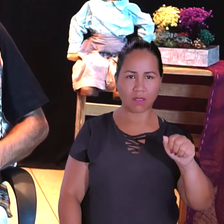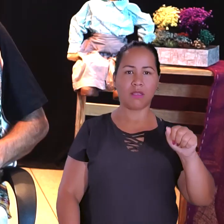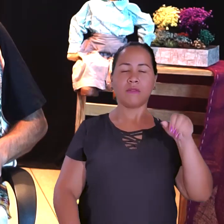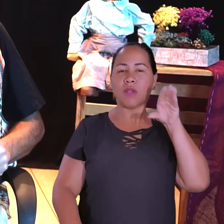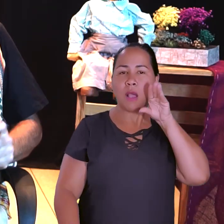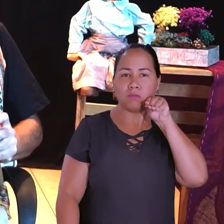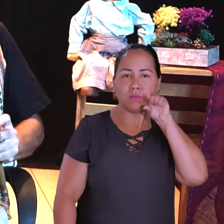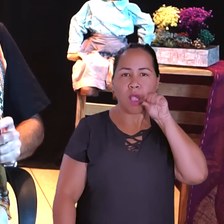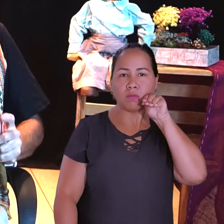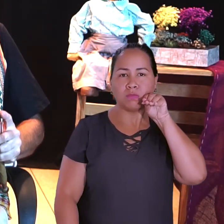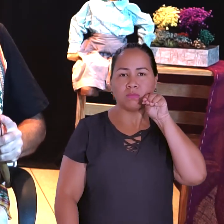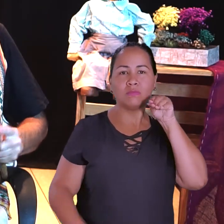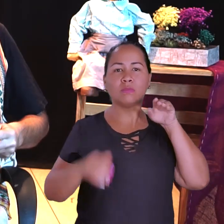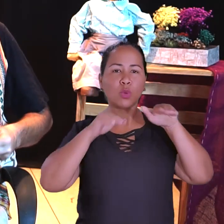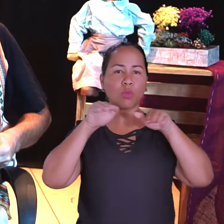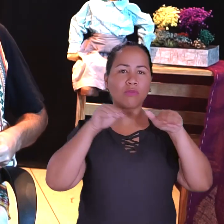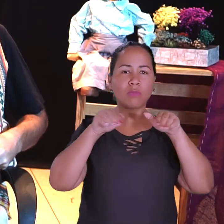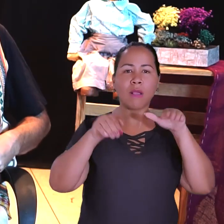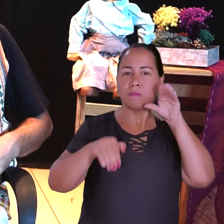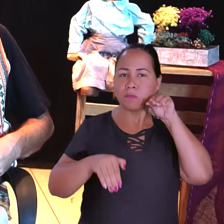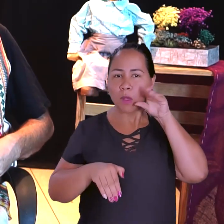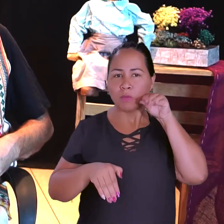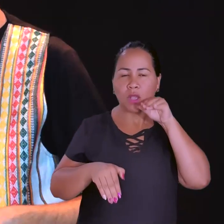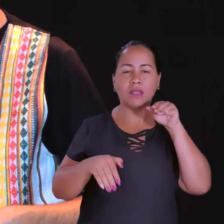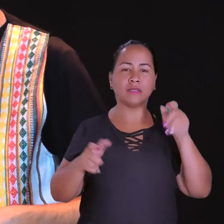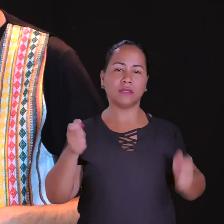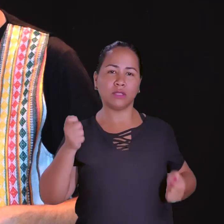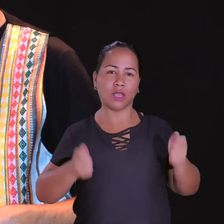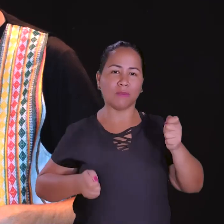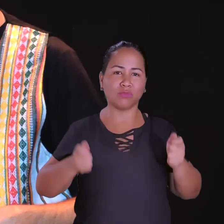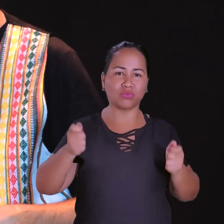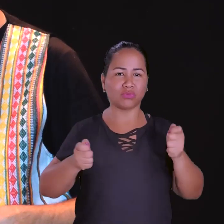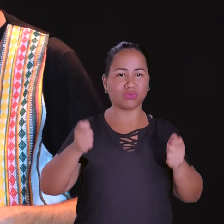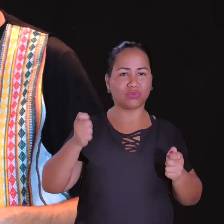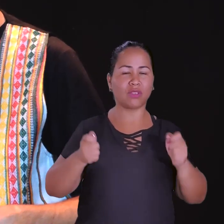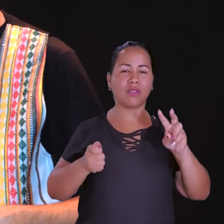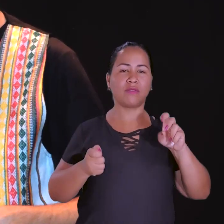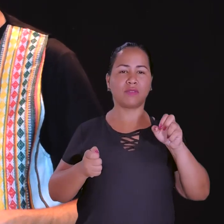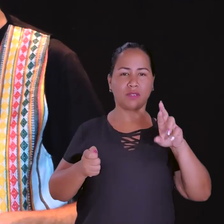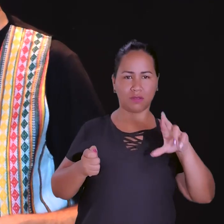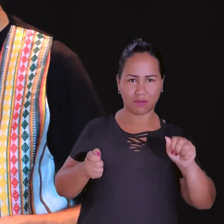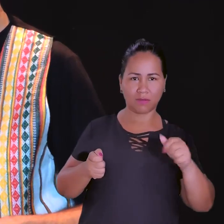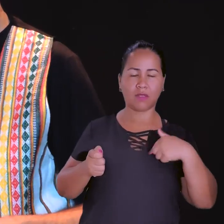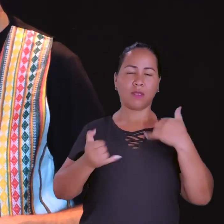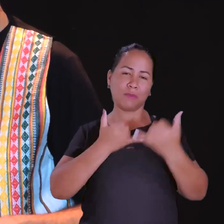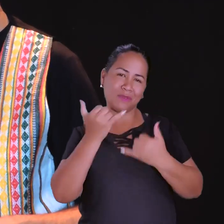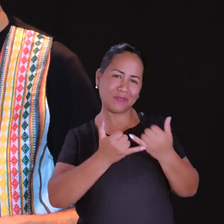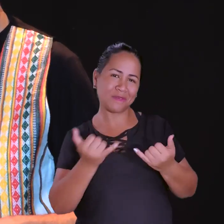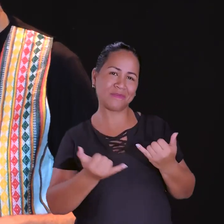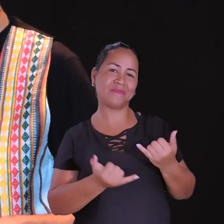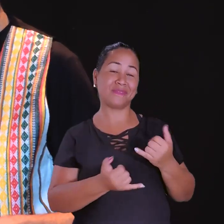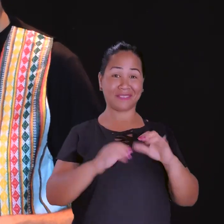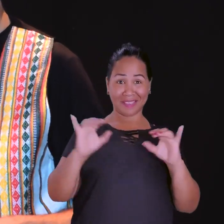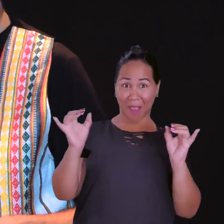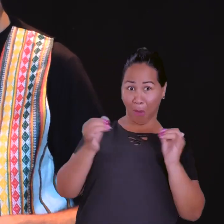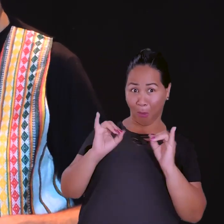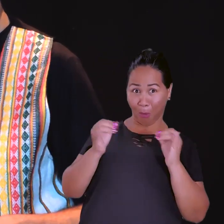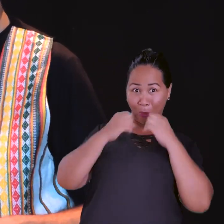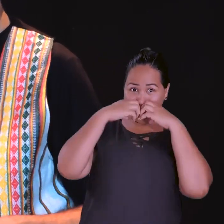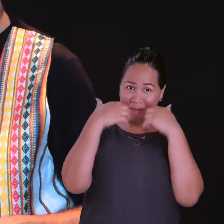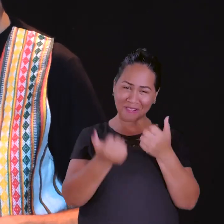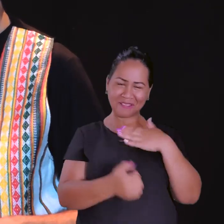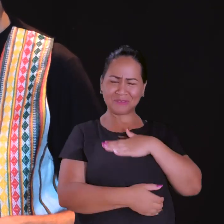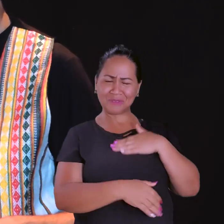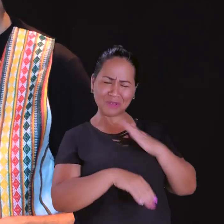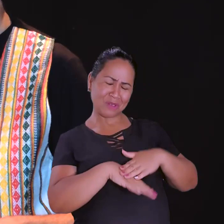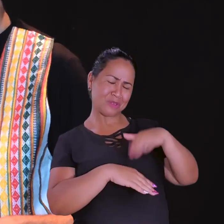boca, e a articulação de uma mão é com a vara. E eu brinco com ele assim. Eita, beleza, rapaz, gostei